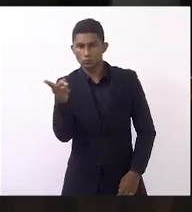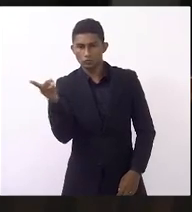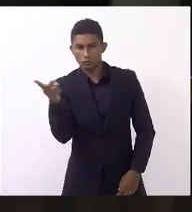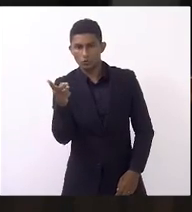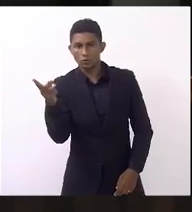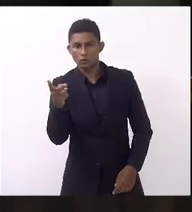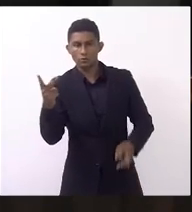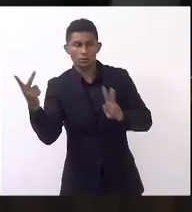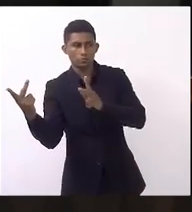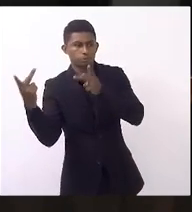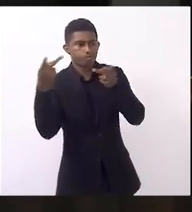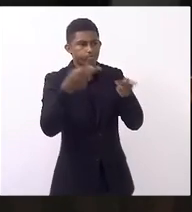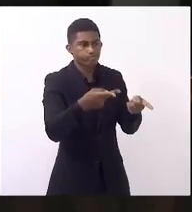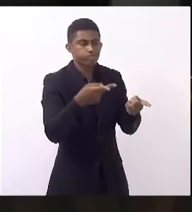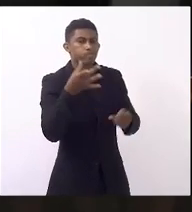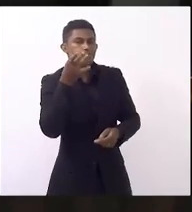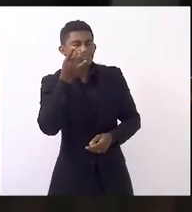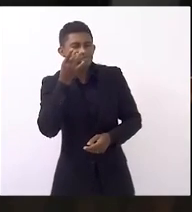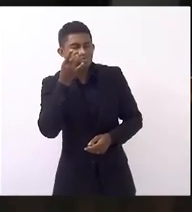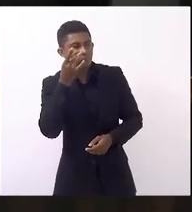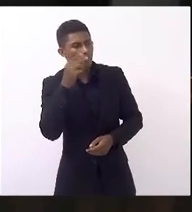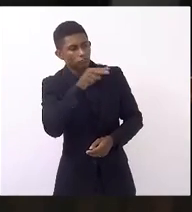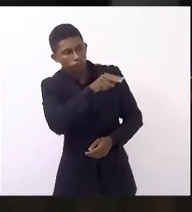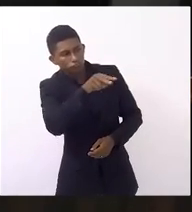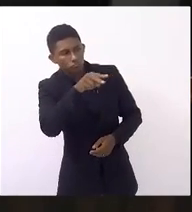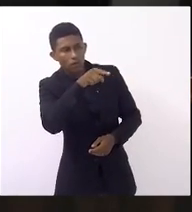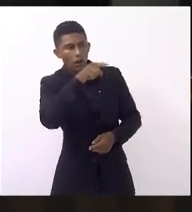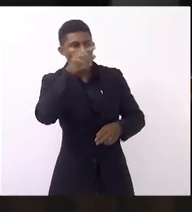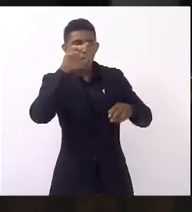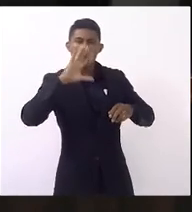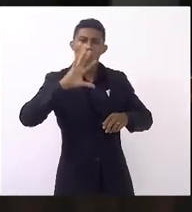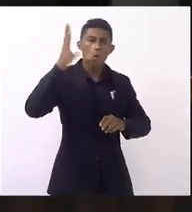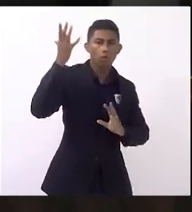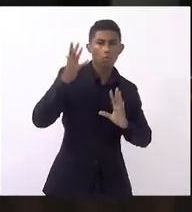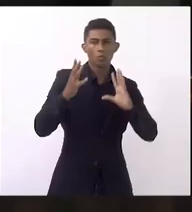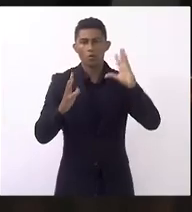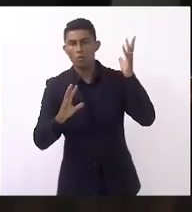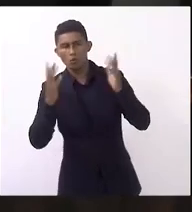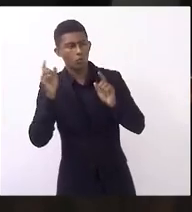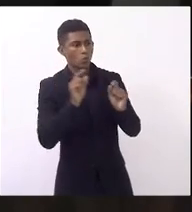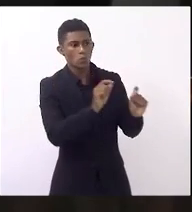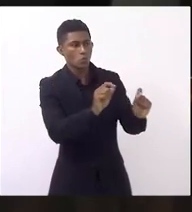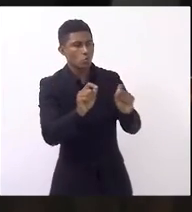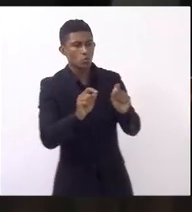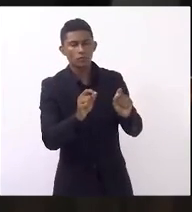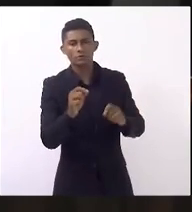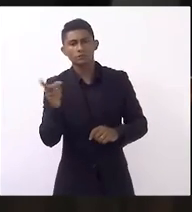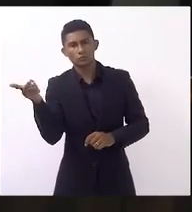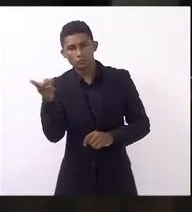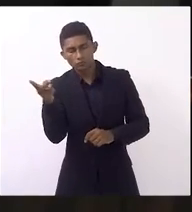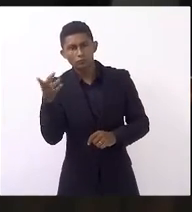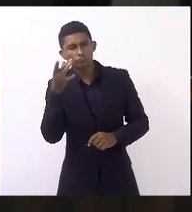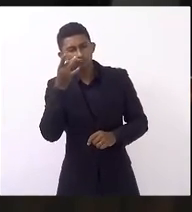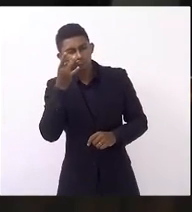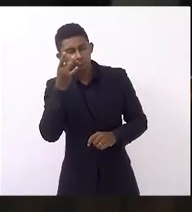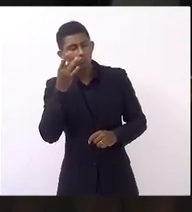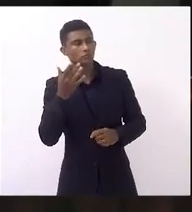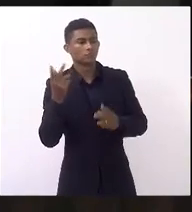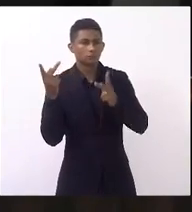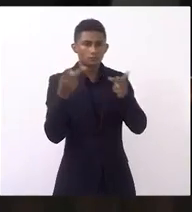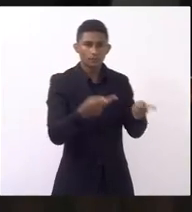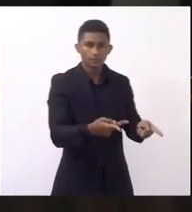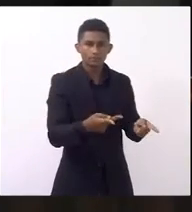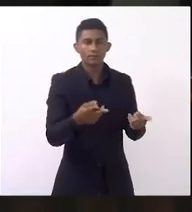de ver presencialmente os problemas havidos nos municípios, para que pudessem dar